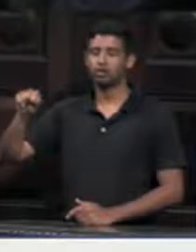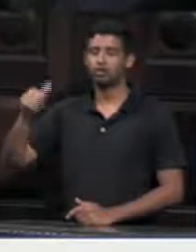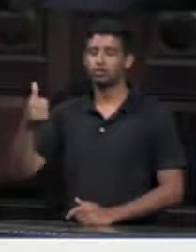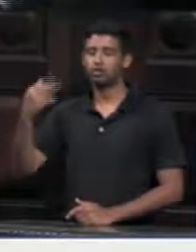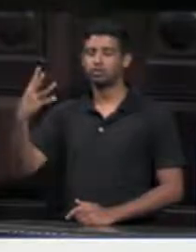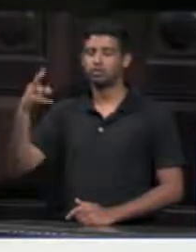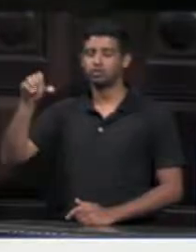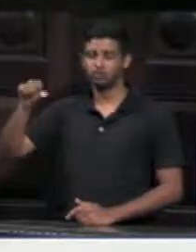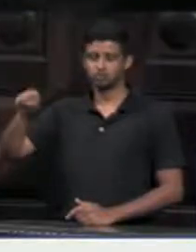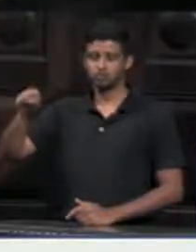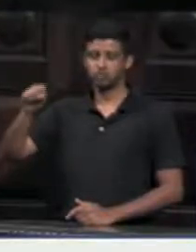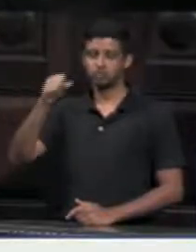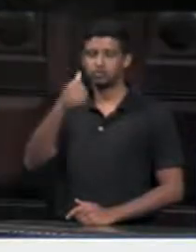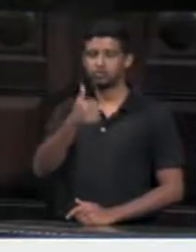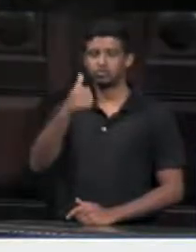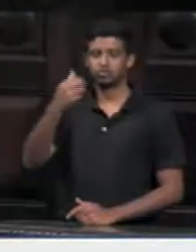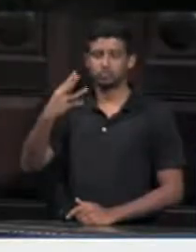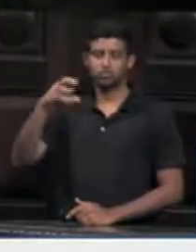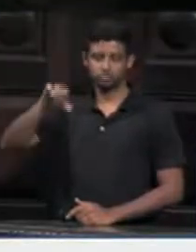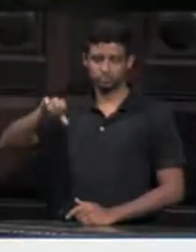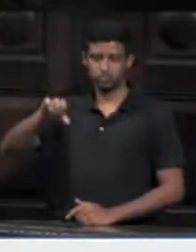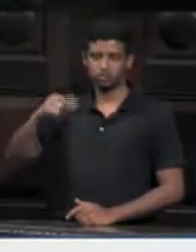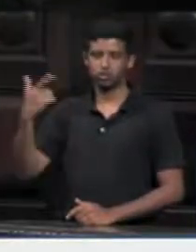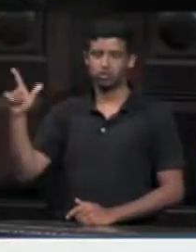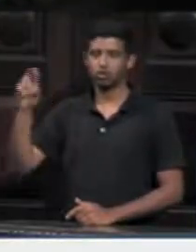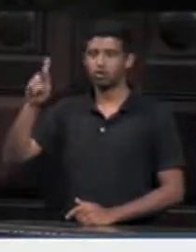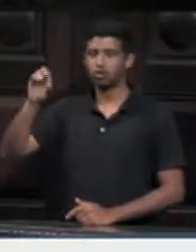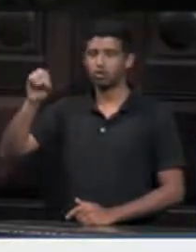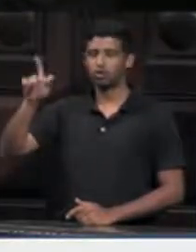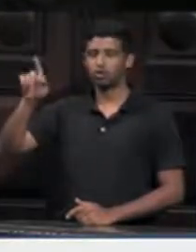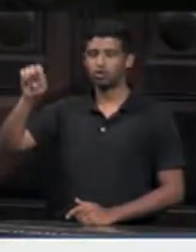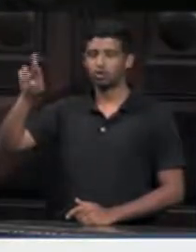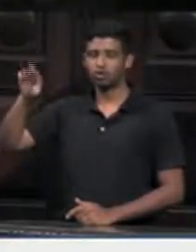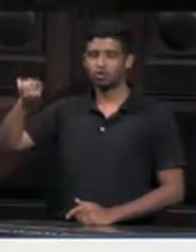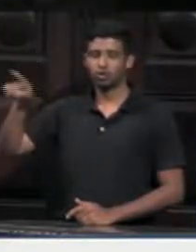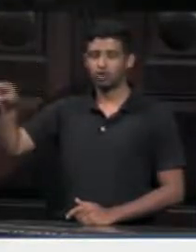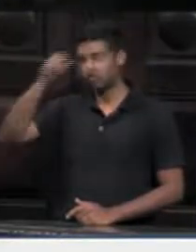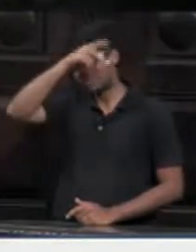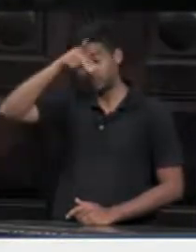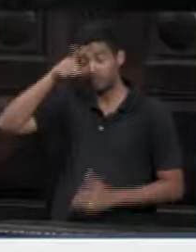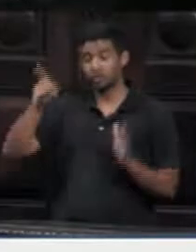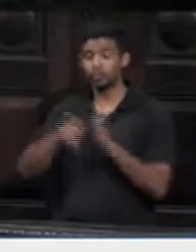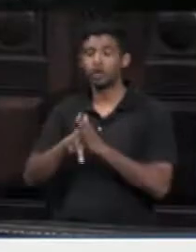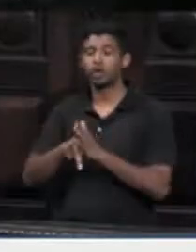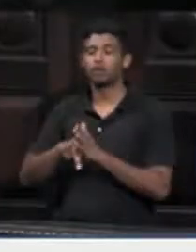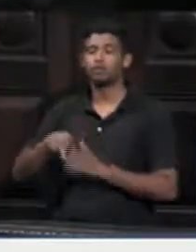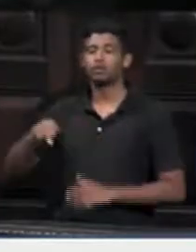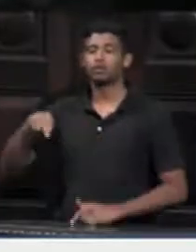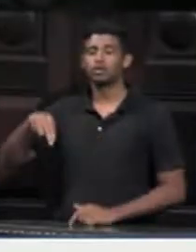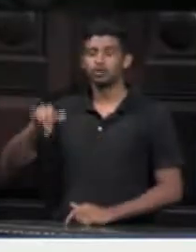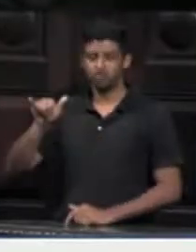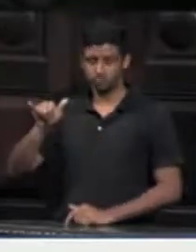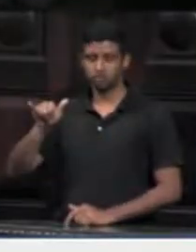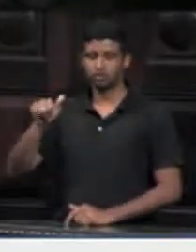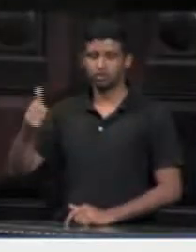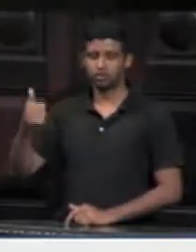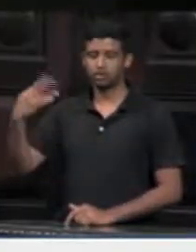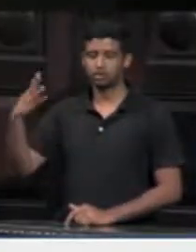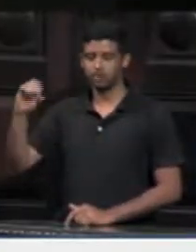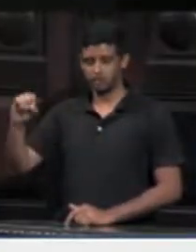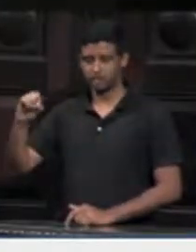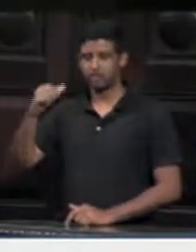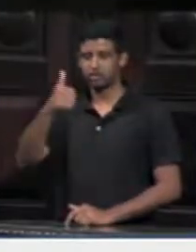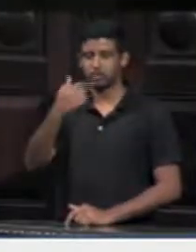e 139. Rogério Lisboa, prefeito de Nova Iguaçu, 140 a